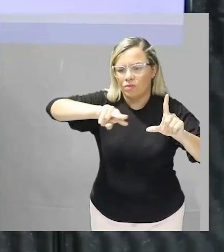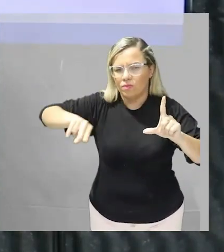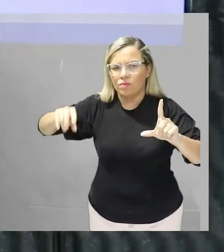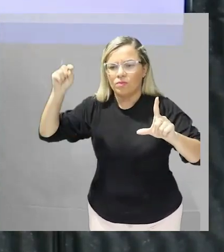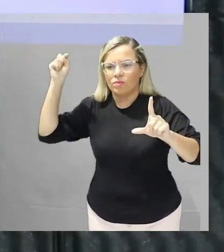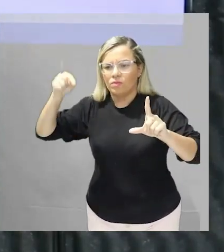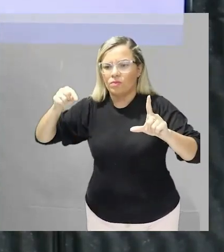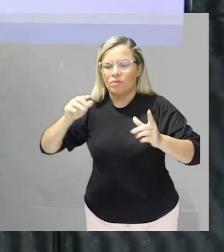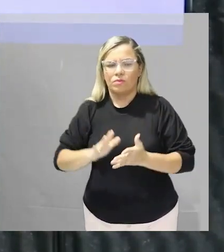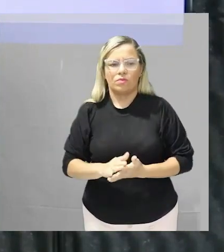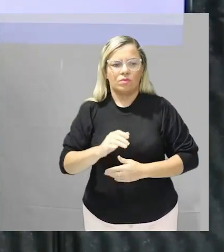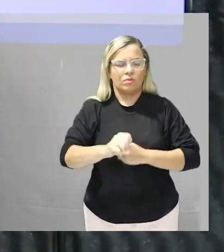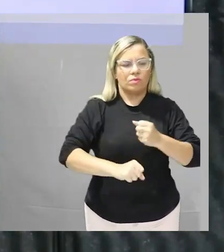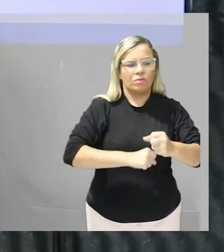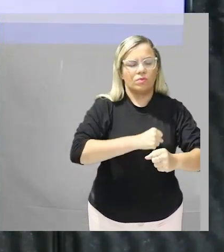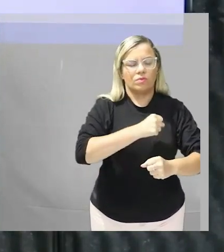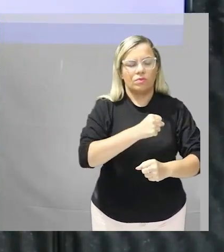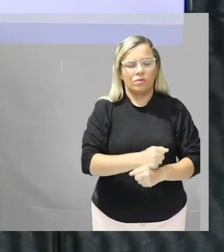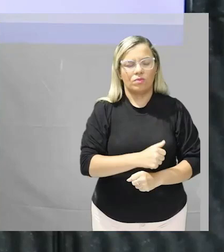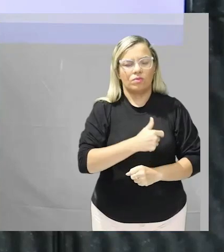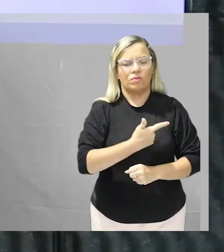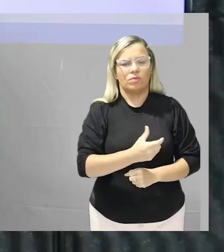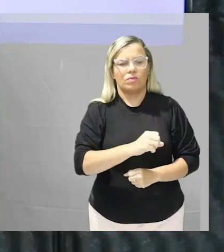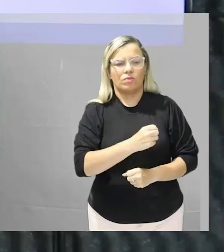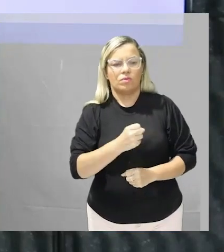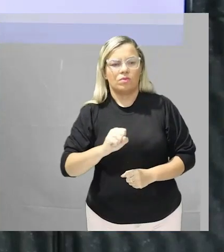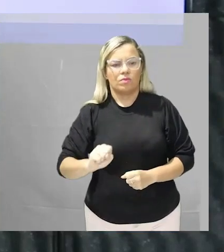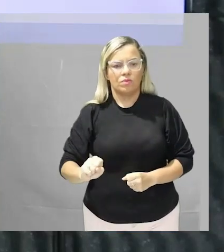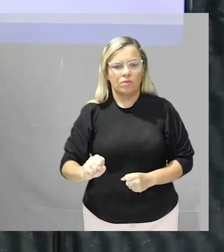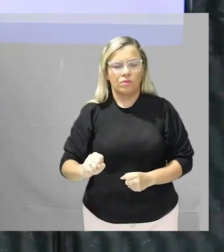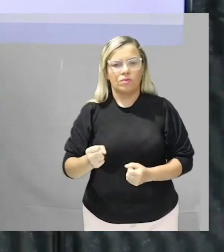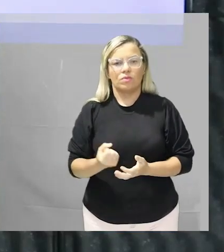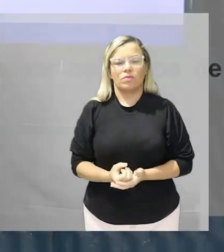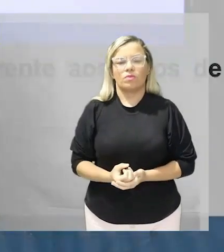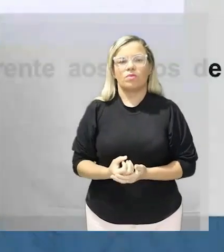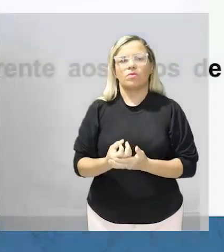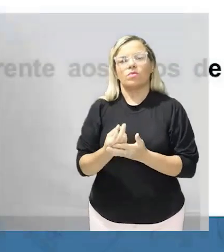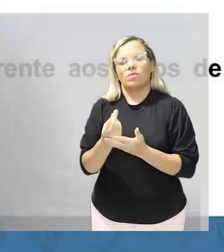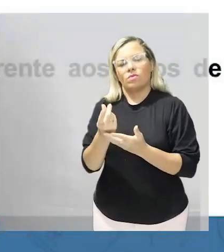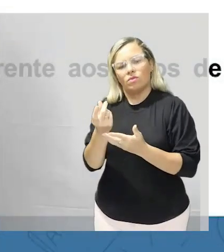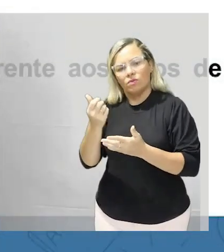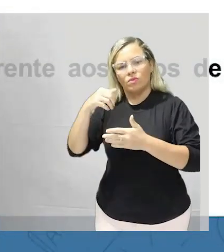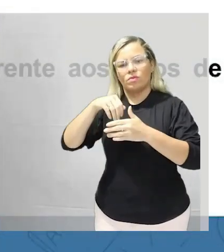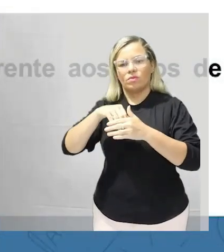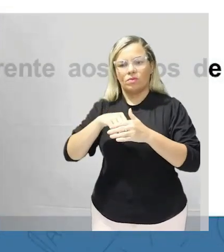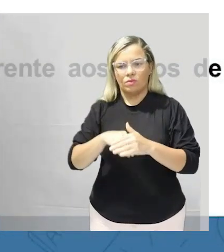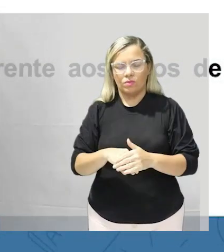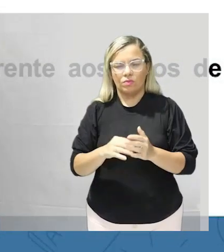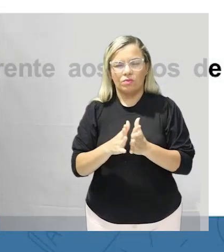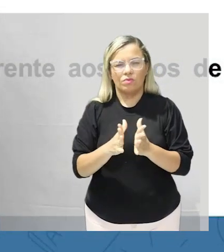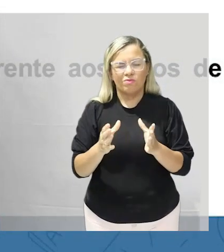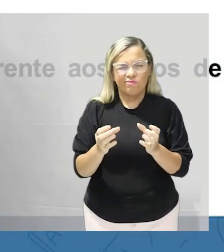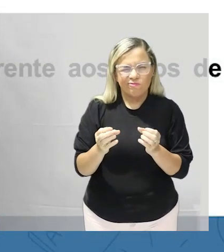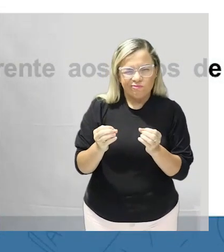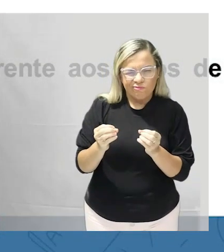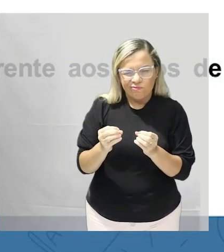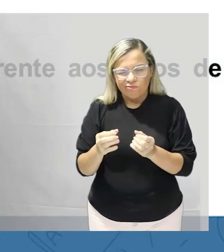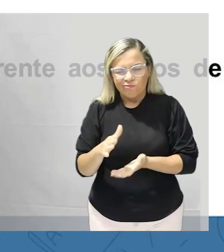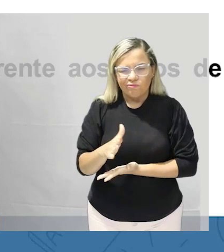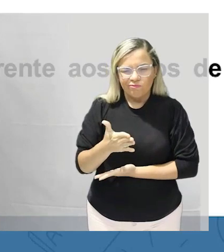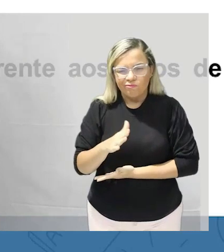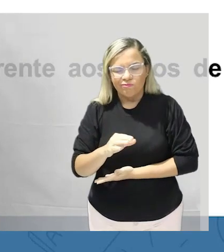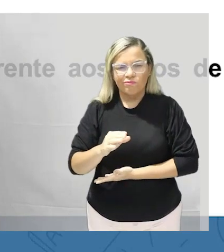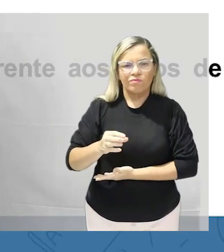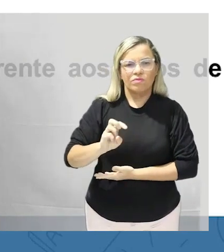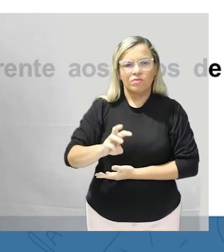mídia que no ano de 2018 os investimentos foram